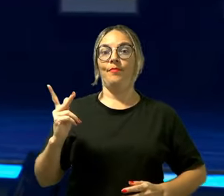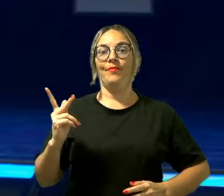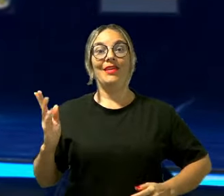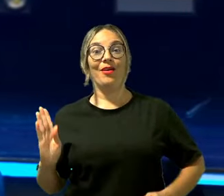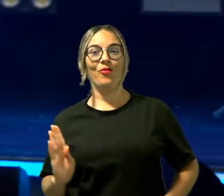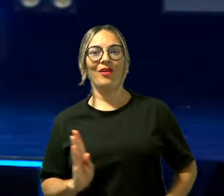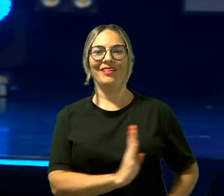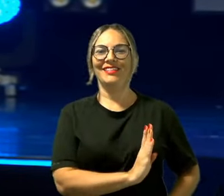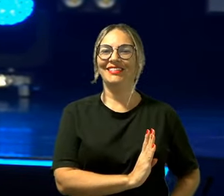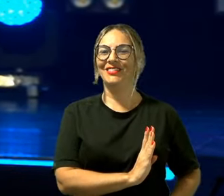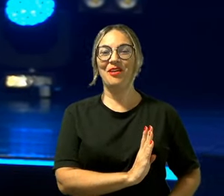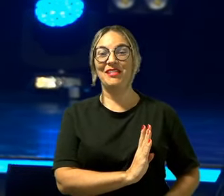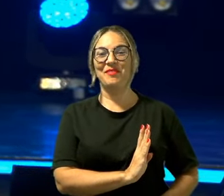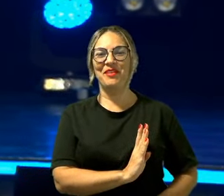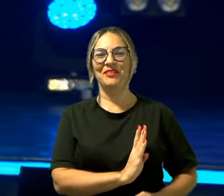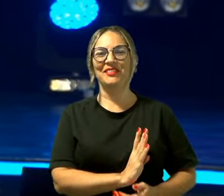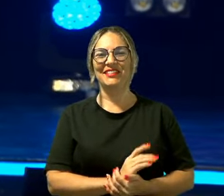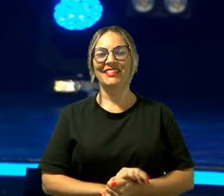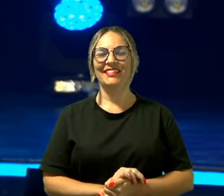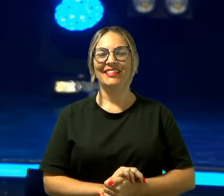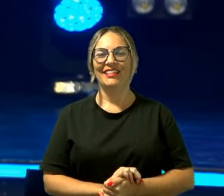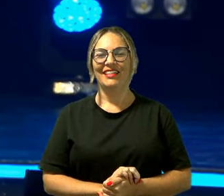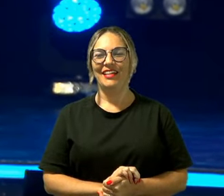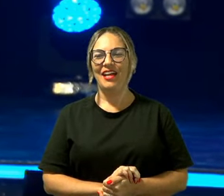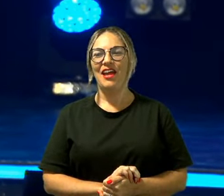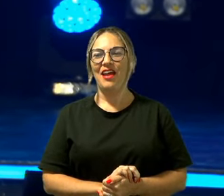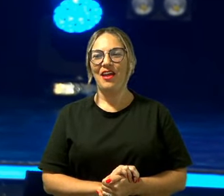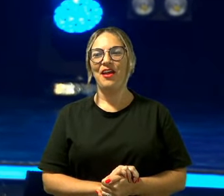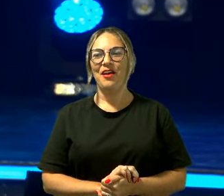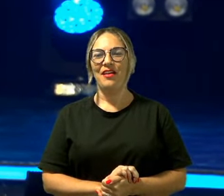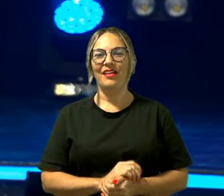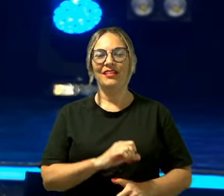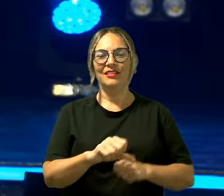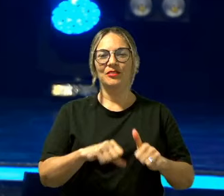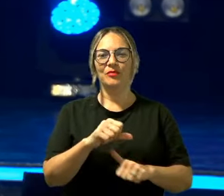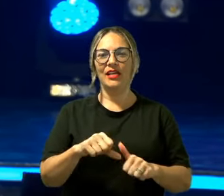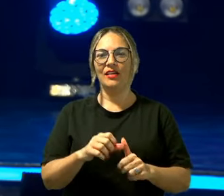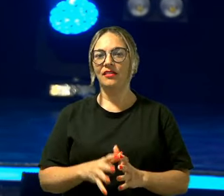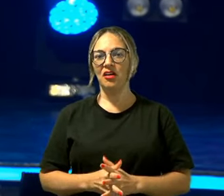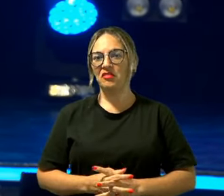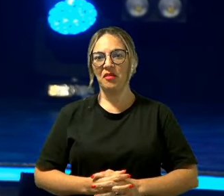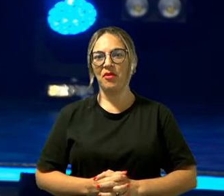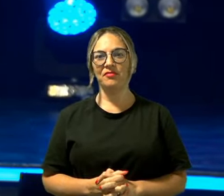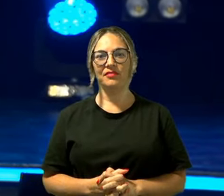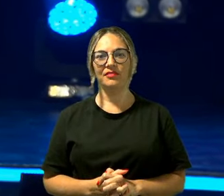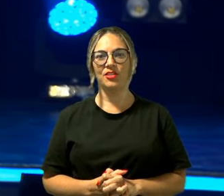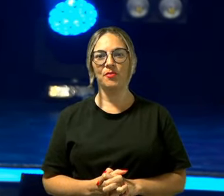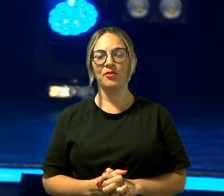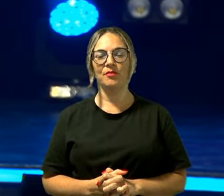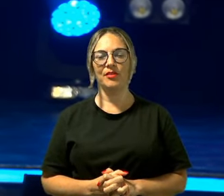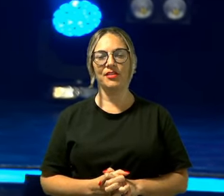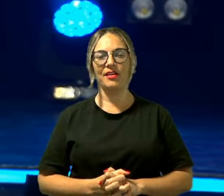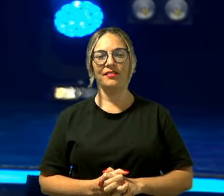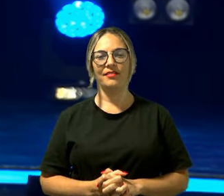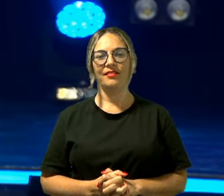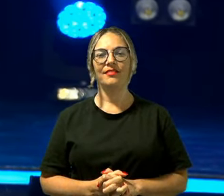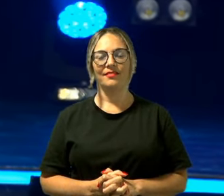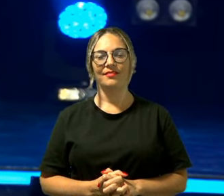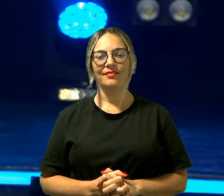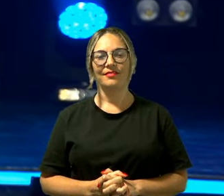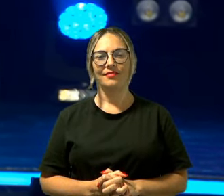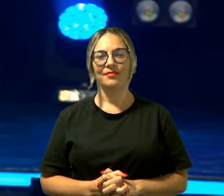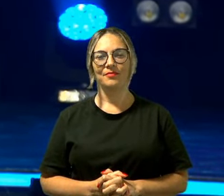o autor de Hebreus termina a fala de a fala que ele registra ali sobre Moisés, falando sobre